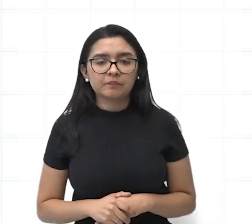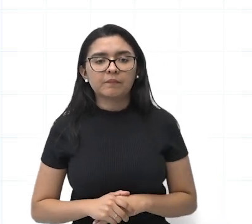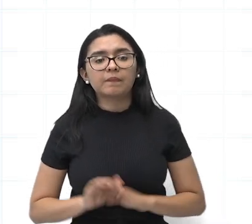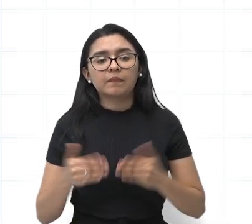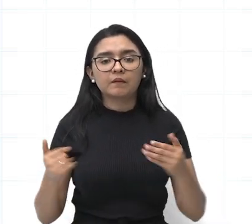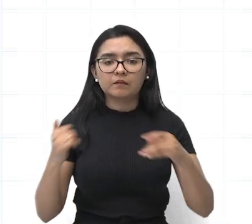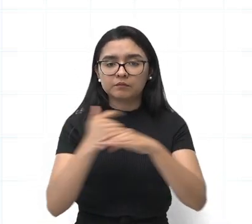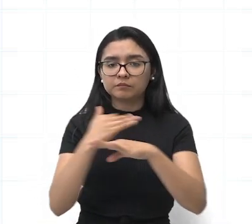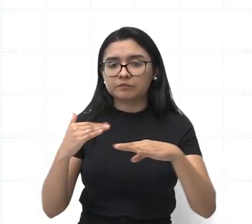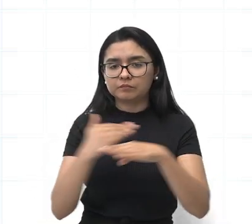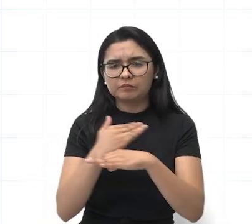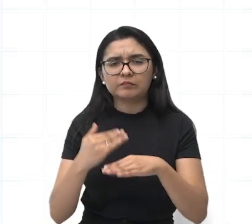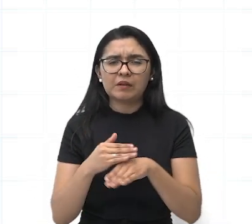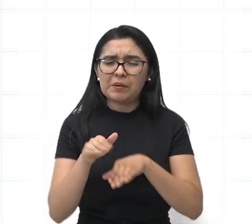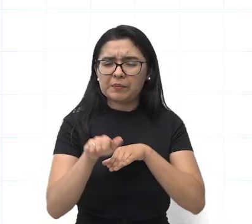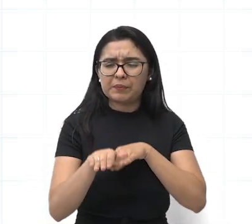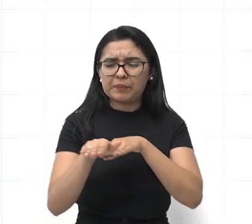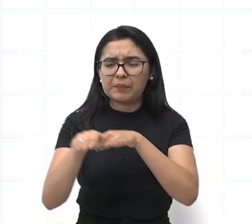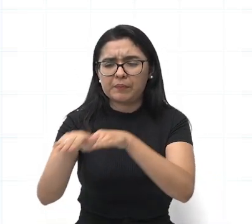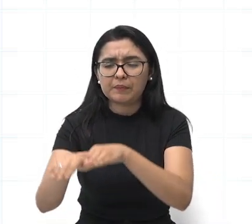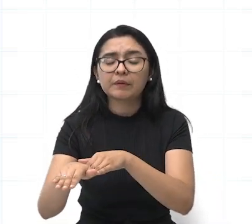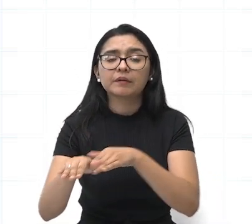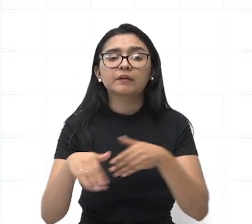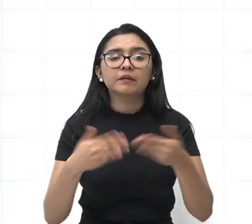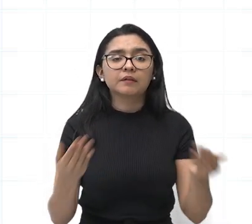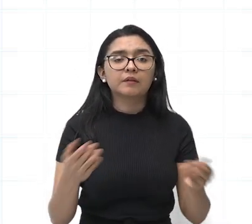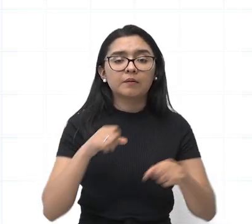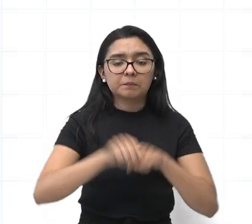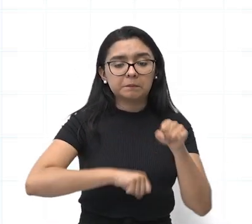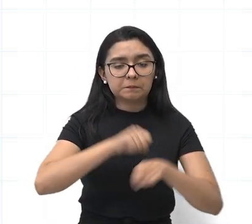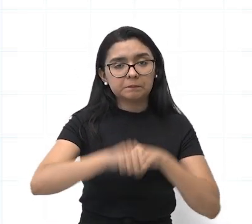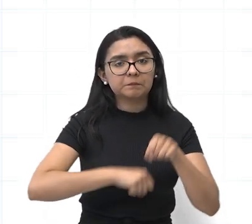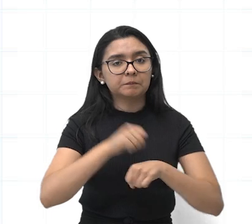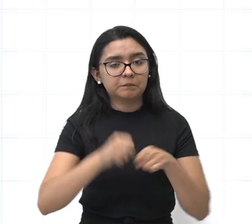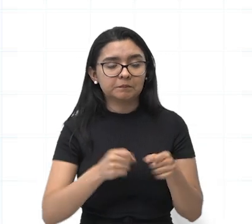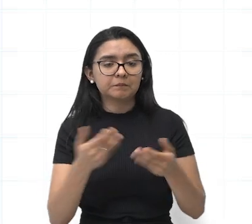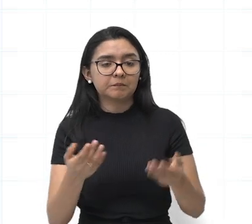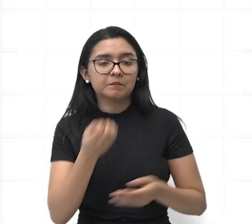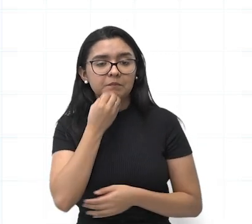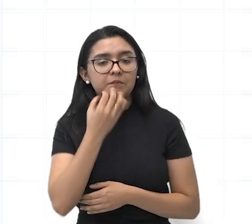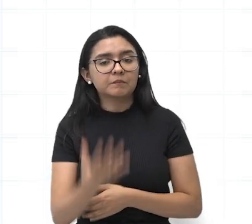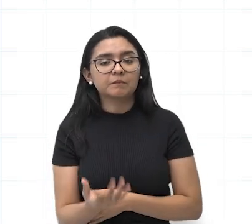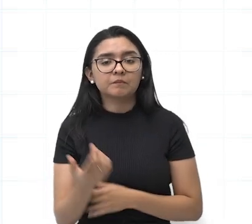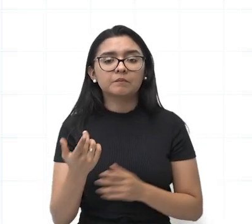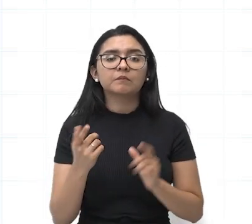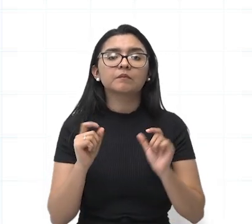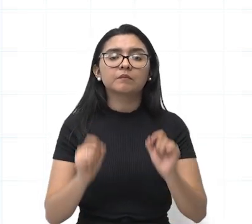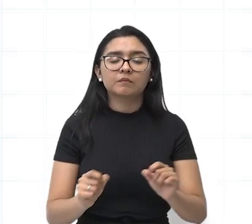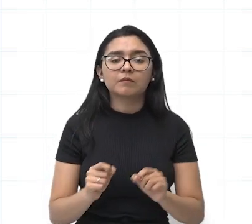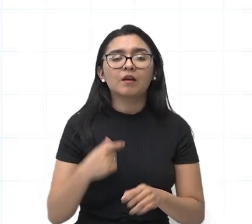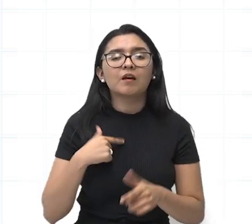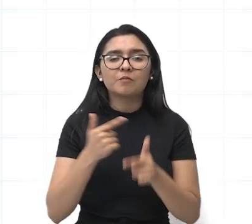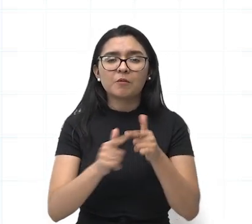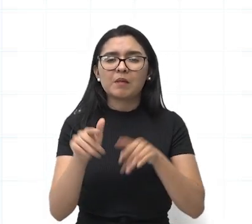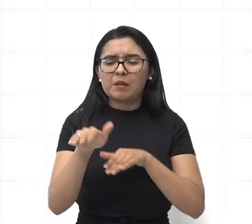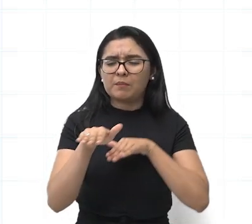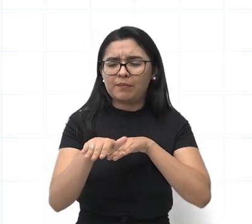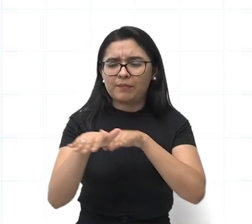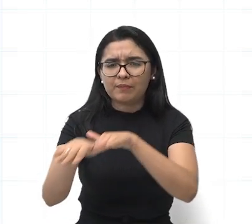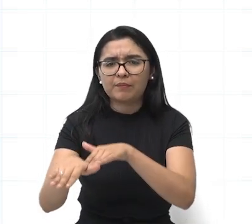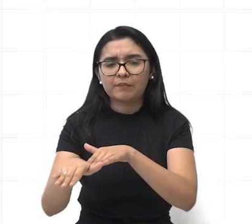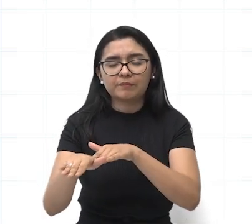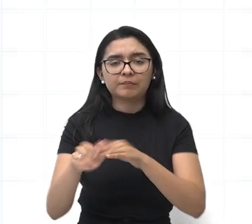Nas cidades congestionadas, a bike ela vai oferecer uma solução prática para o problema do trânsito,